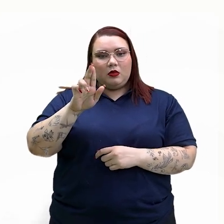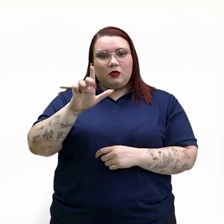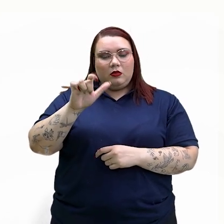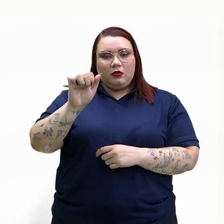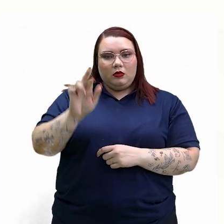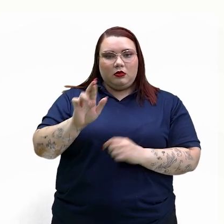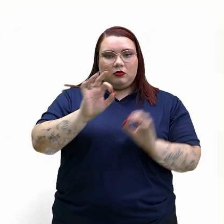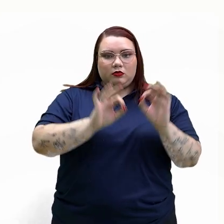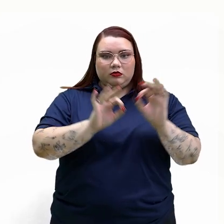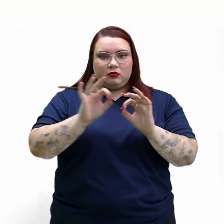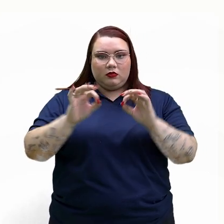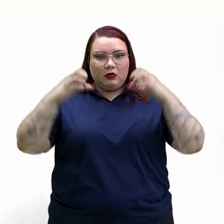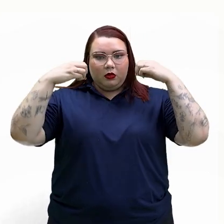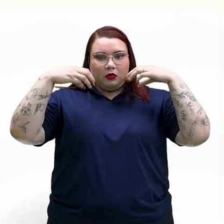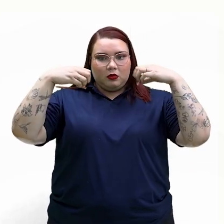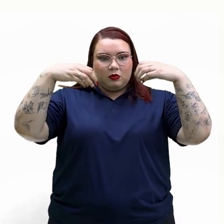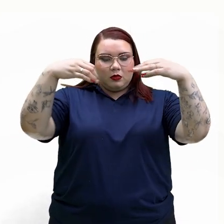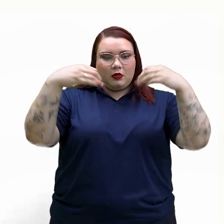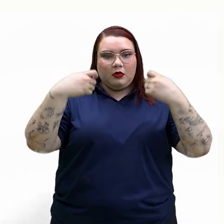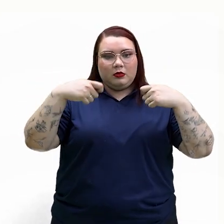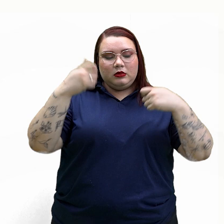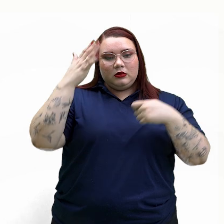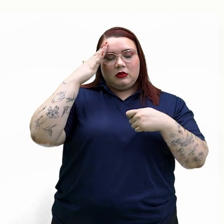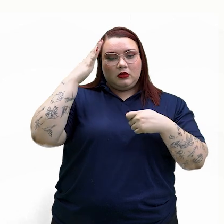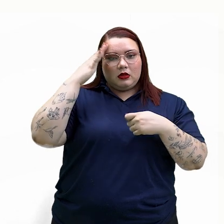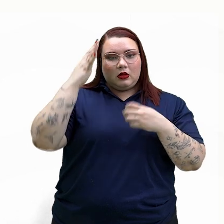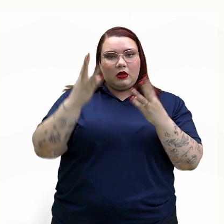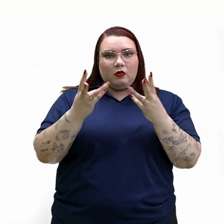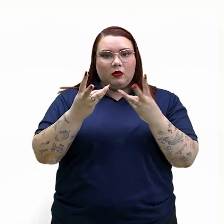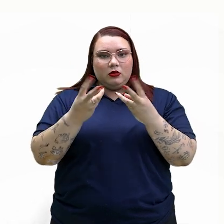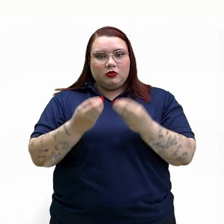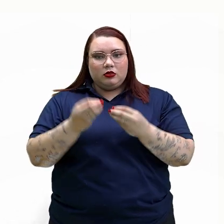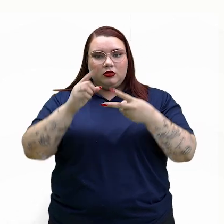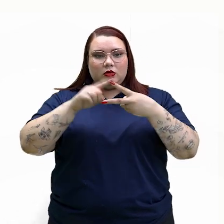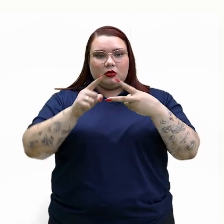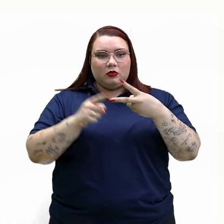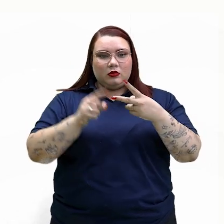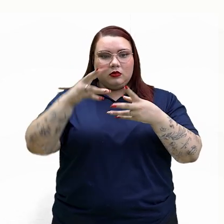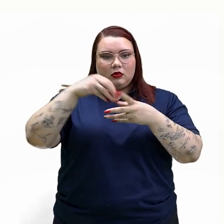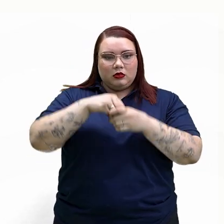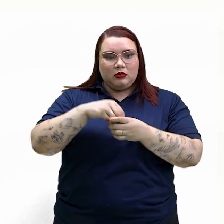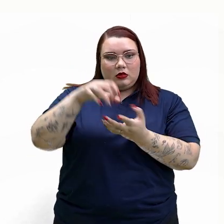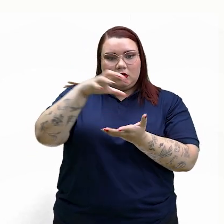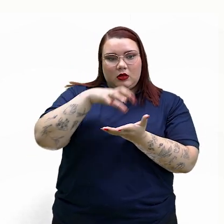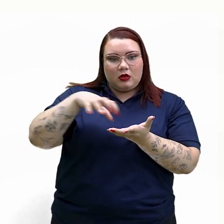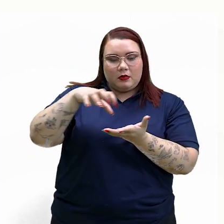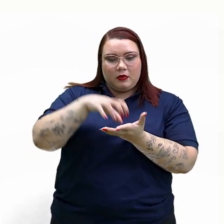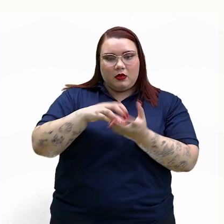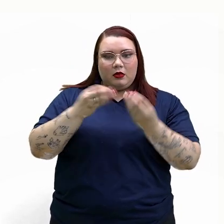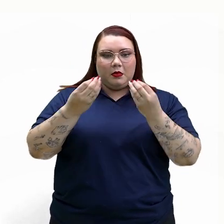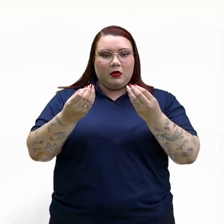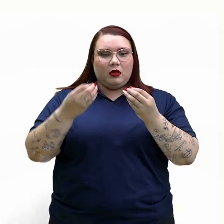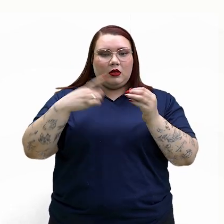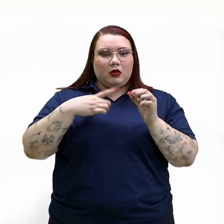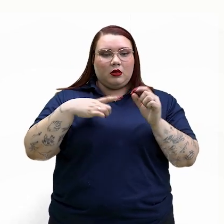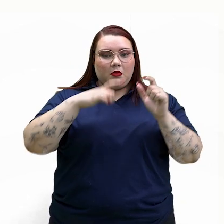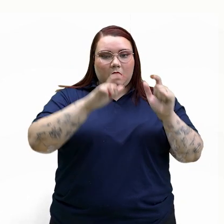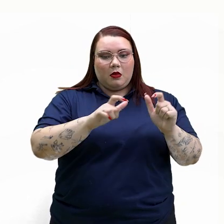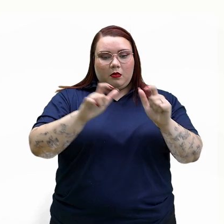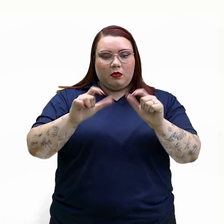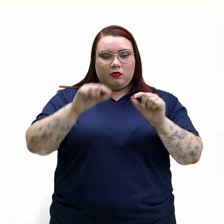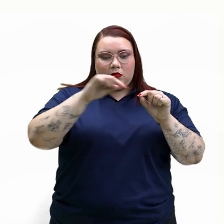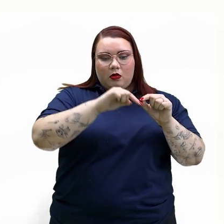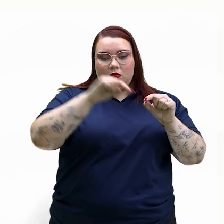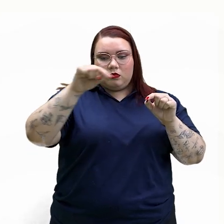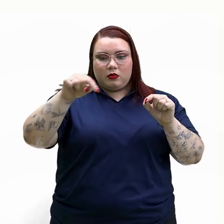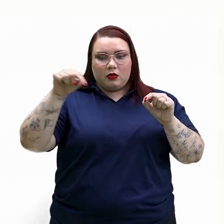organizar a iluminação, ele precisa saber a medida de cada ângulo interno da praça para posicionar